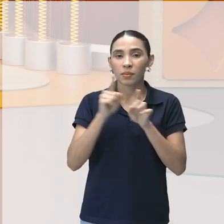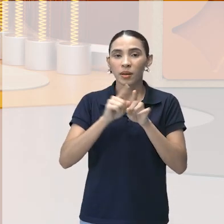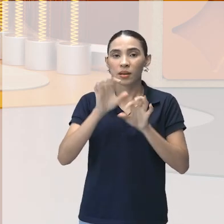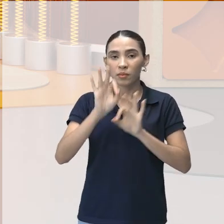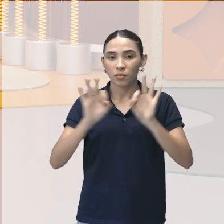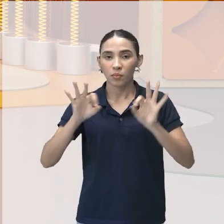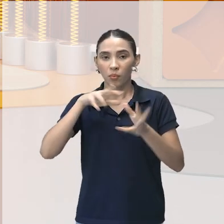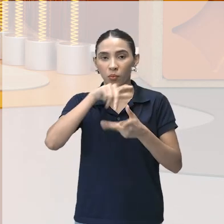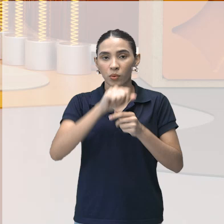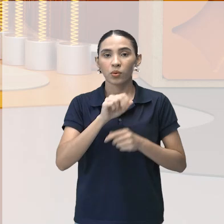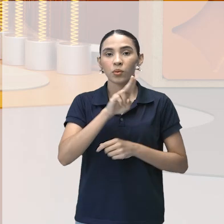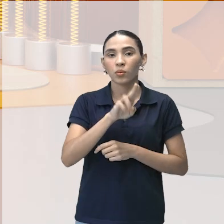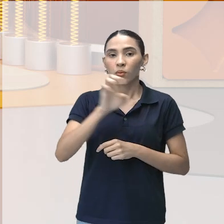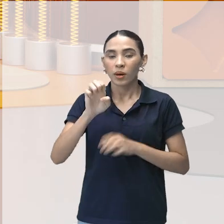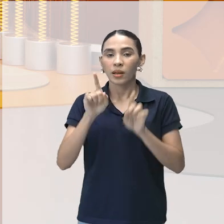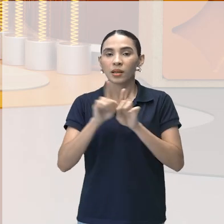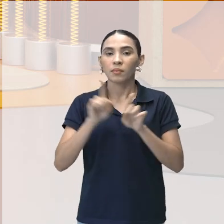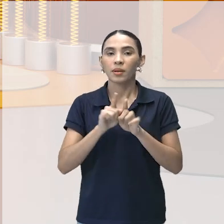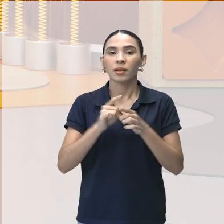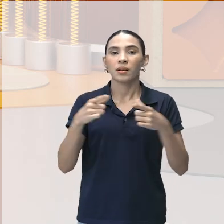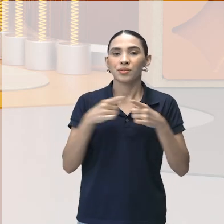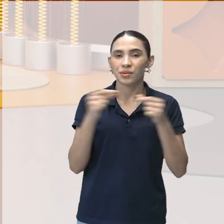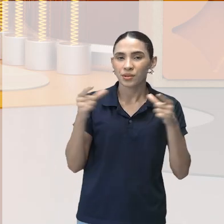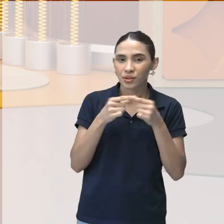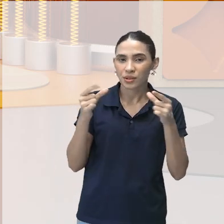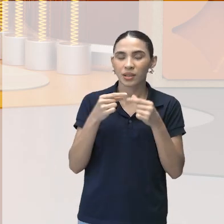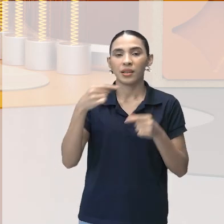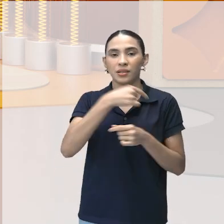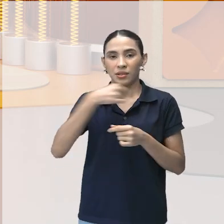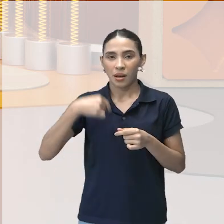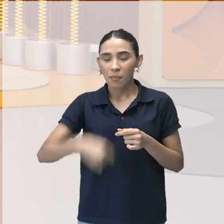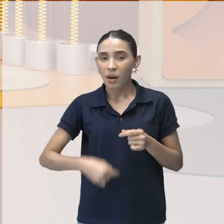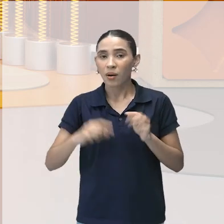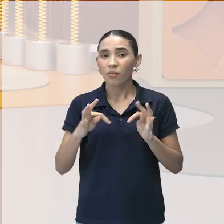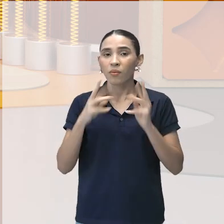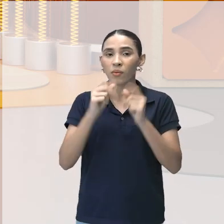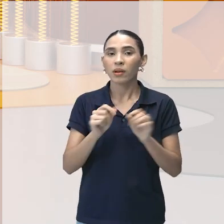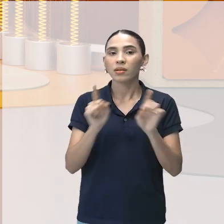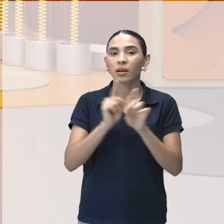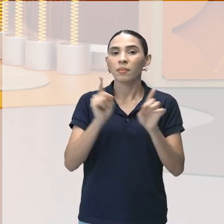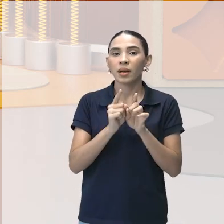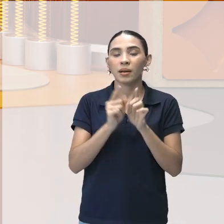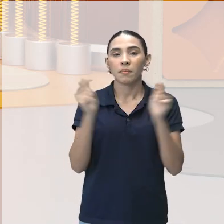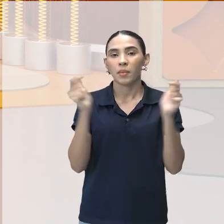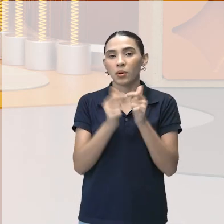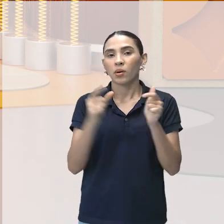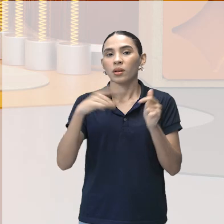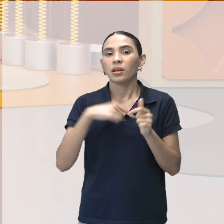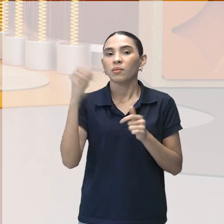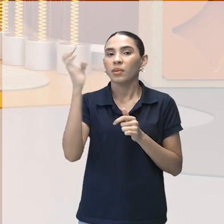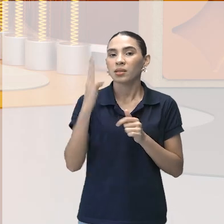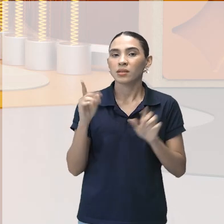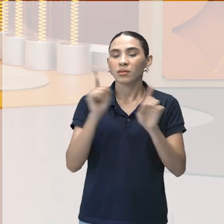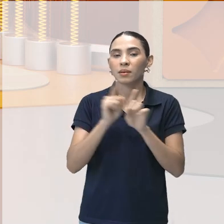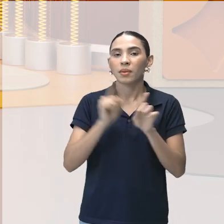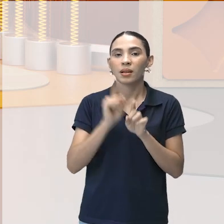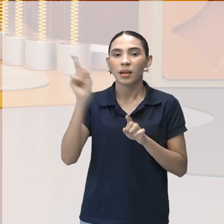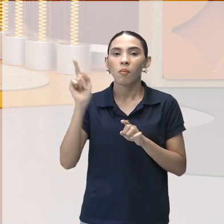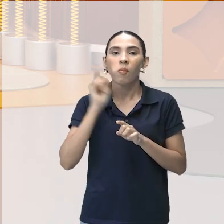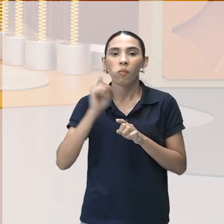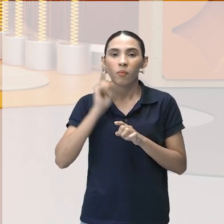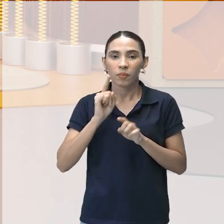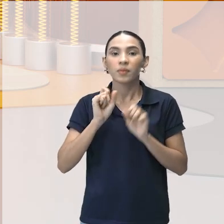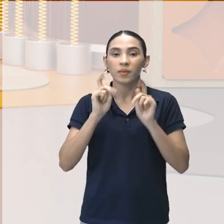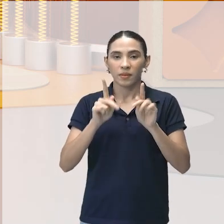pelo mundo. União Europeia, na Ásia, China, Japão, enfim, em escala menor, o Brasil aqui na América do Sul. Então